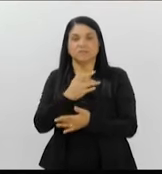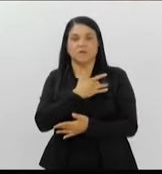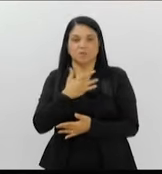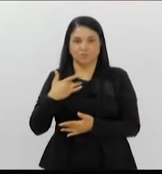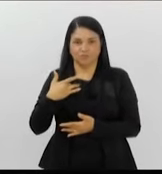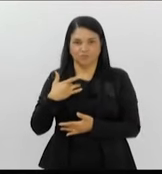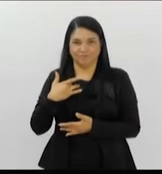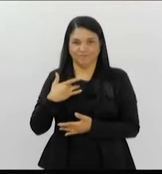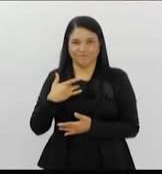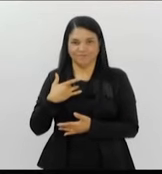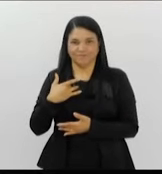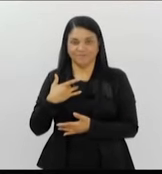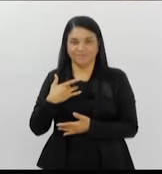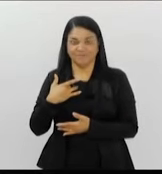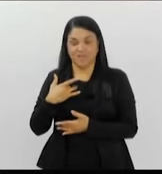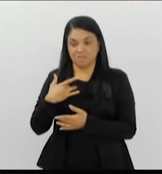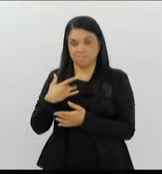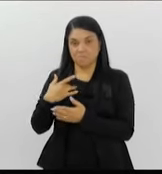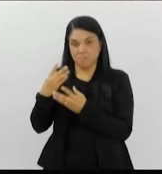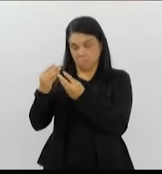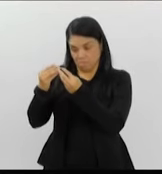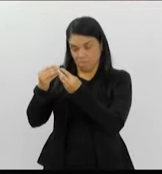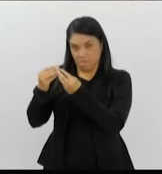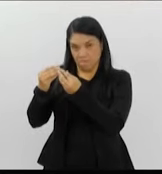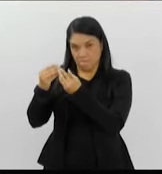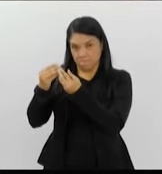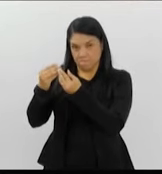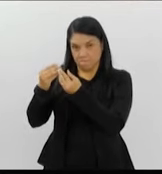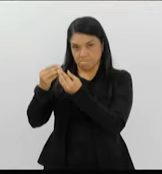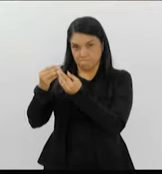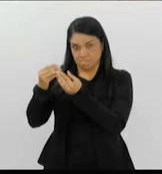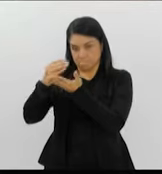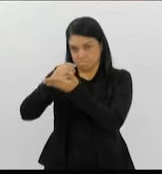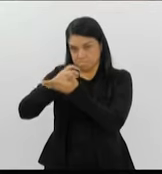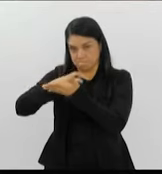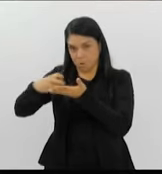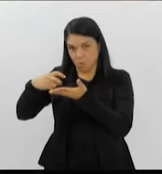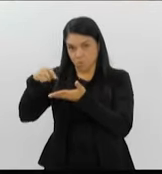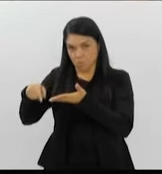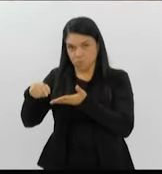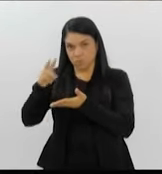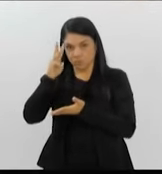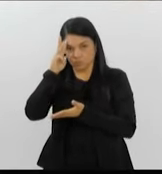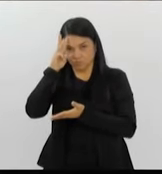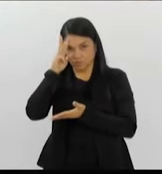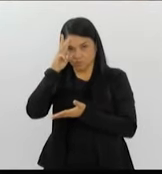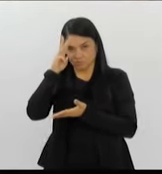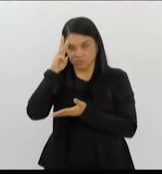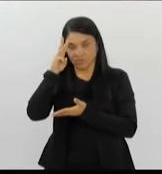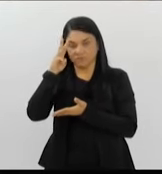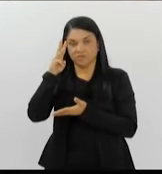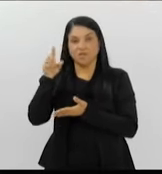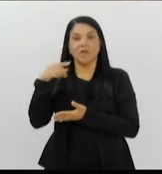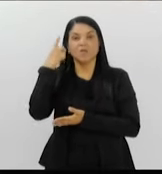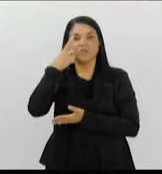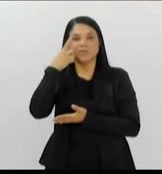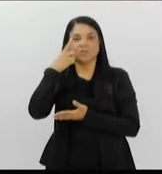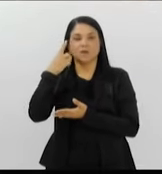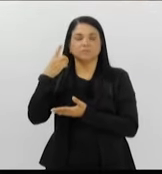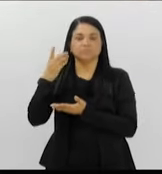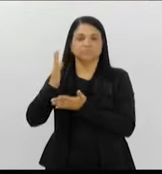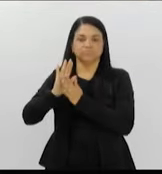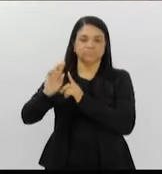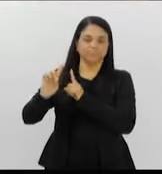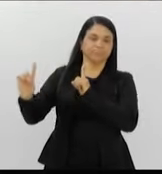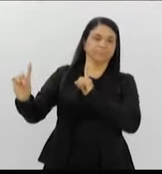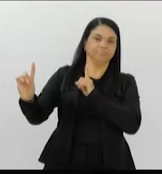Ele só rompeu com Witzel quando o impeachment do Witzel já era iminente e ninguém mais segurava. E